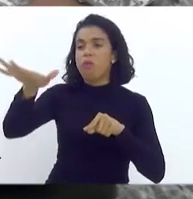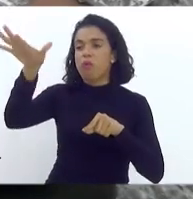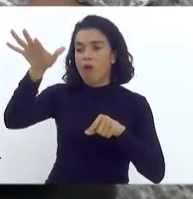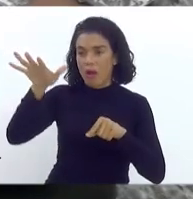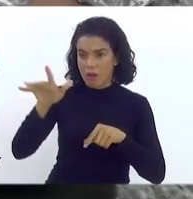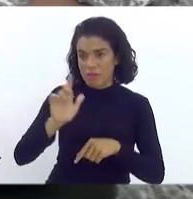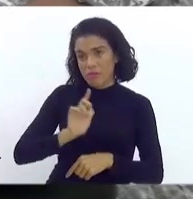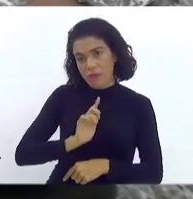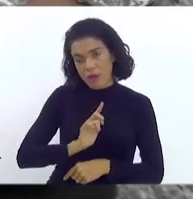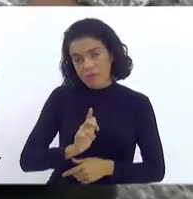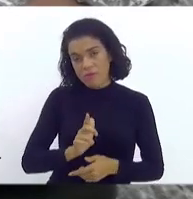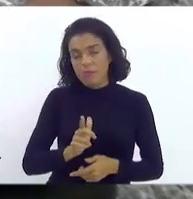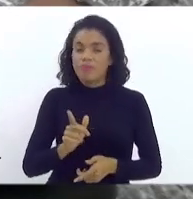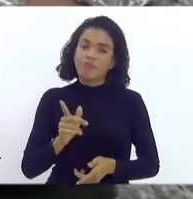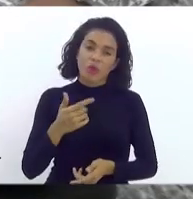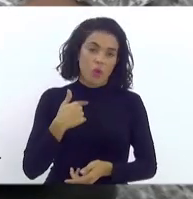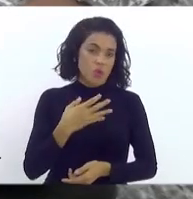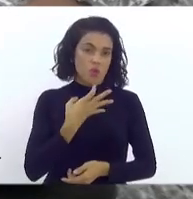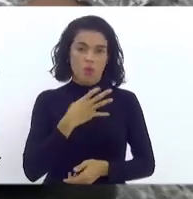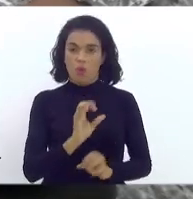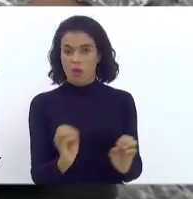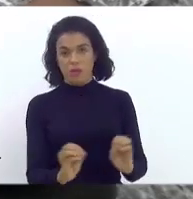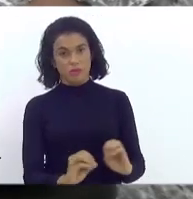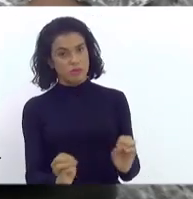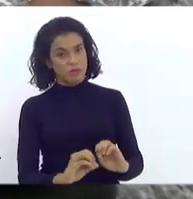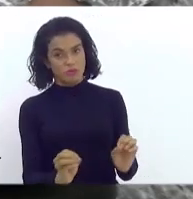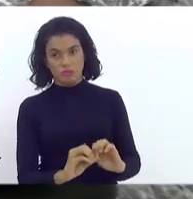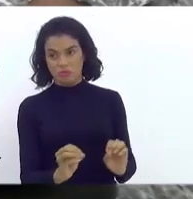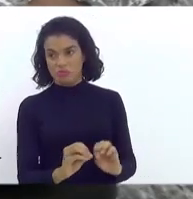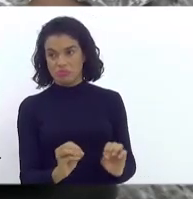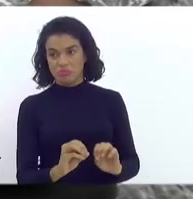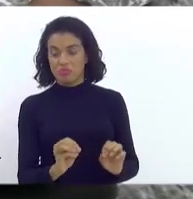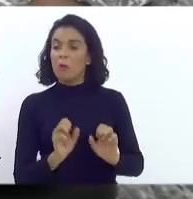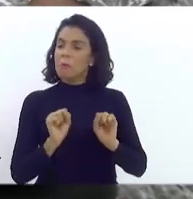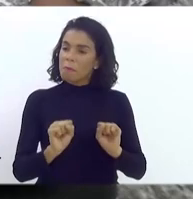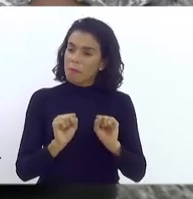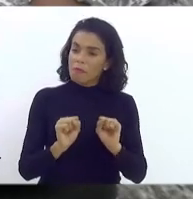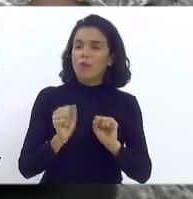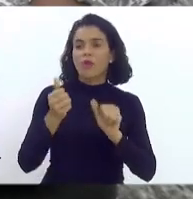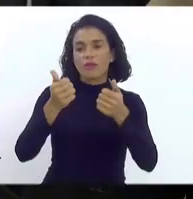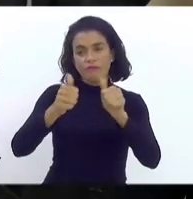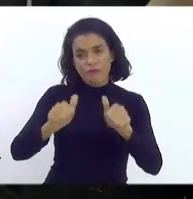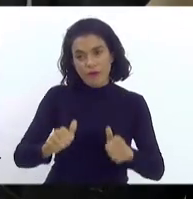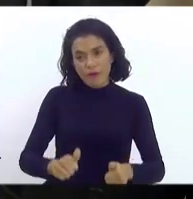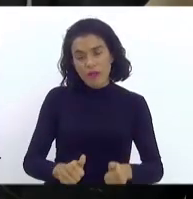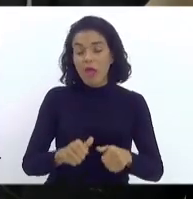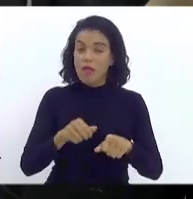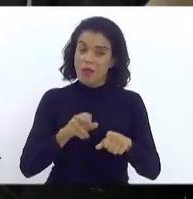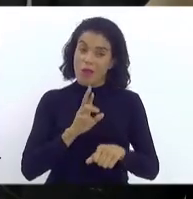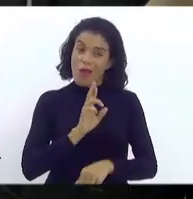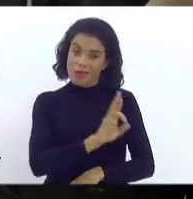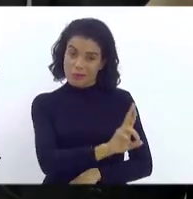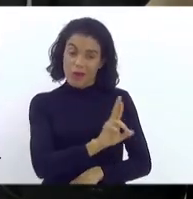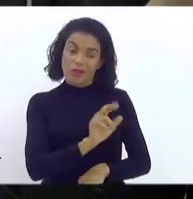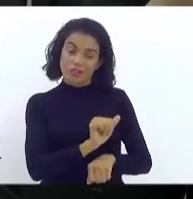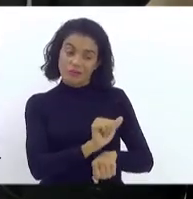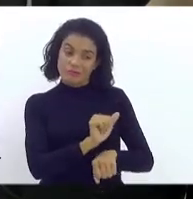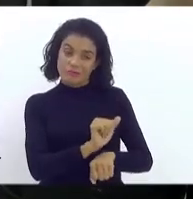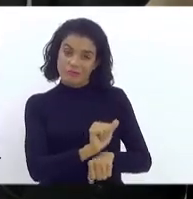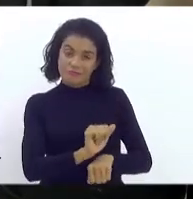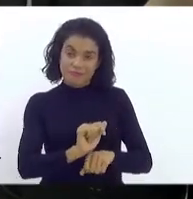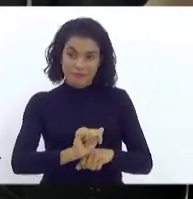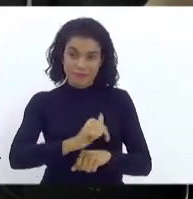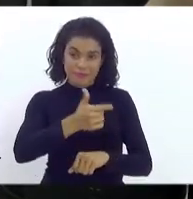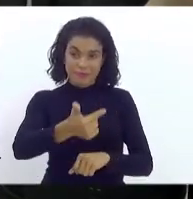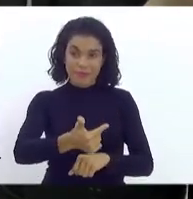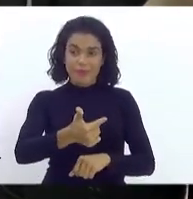tem. É, desconheço. Né, se tenha, mas a gente pode avaliar e essa resposta eu fico, pra, se